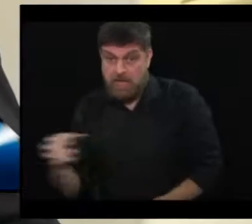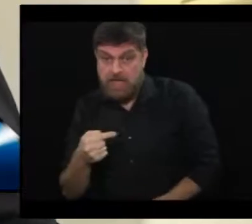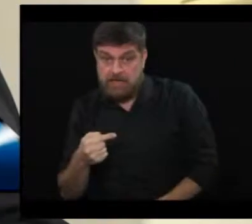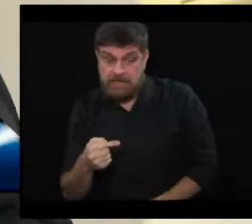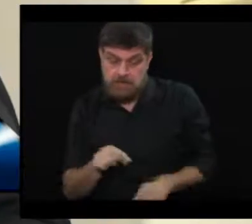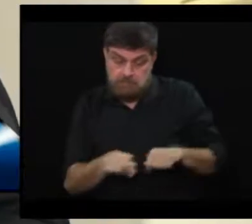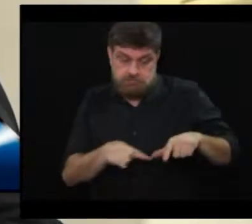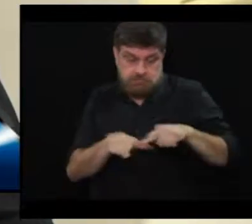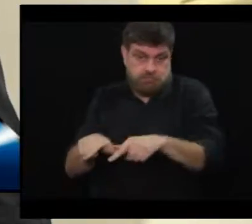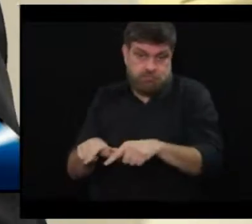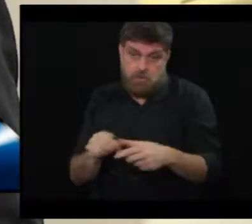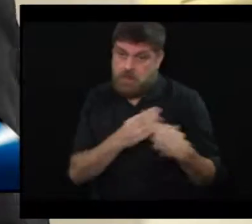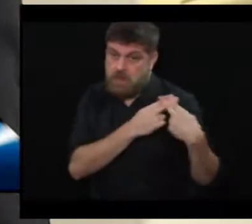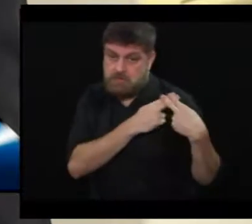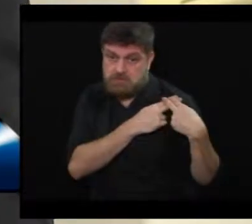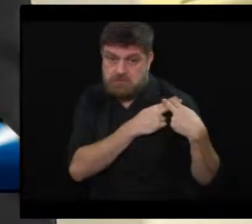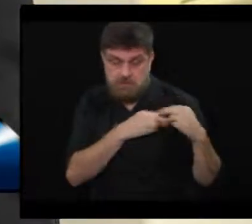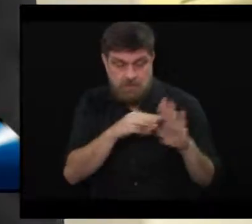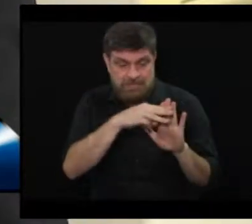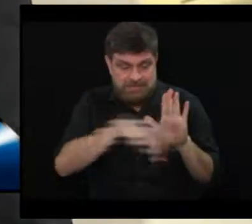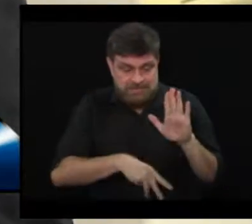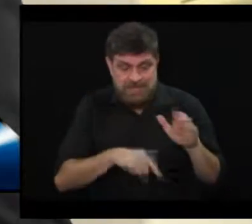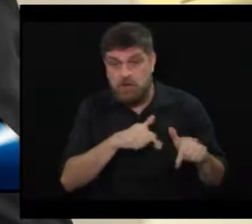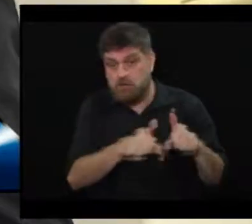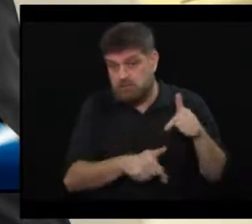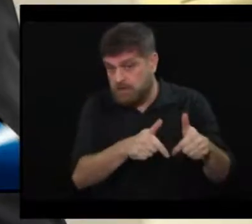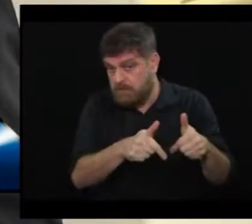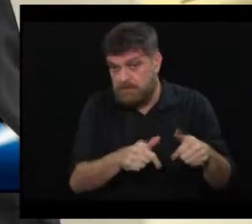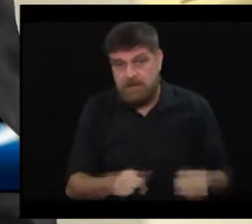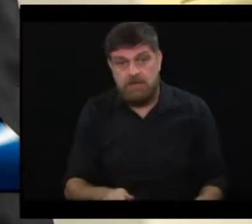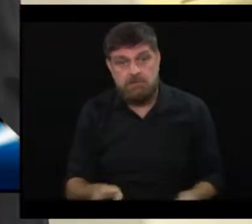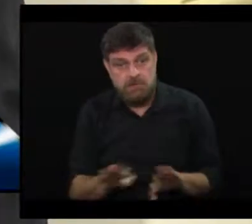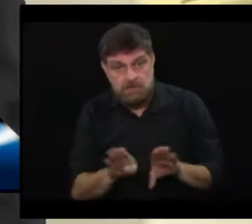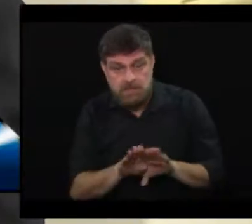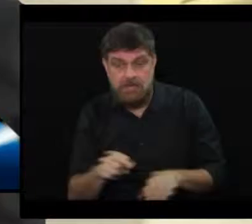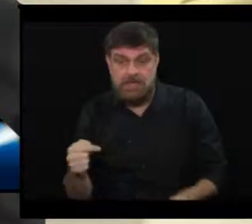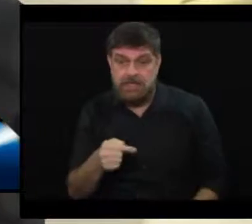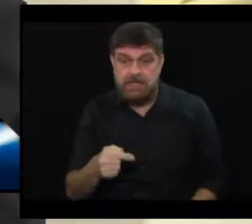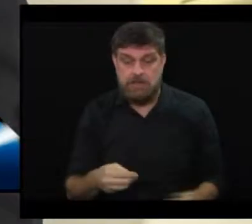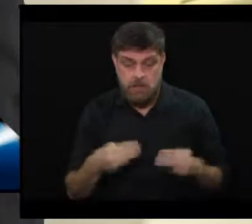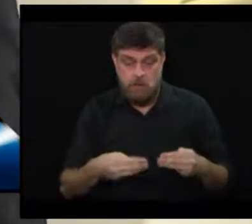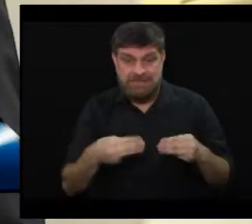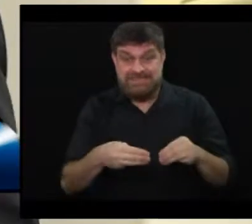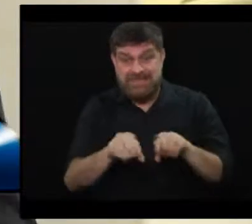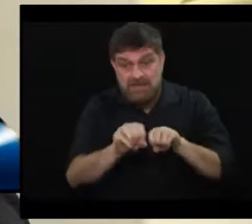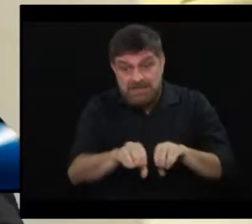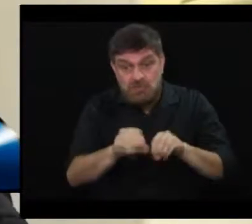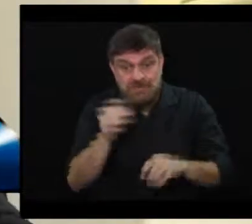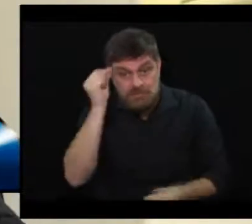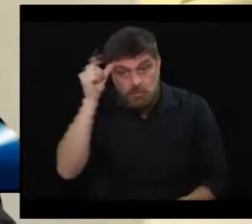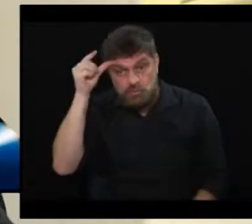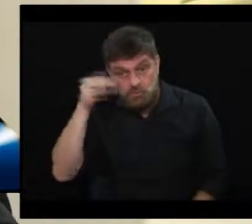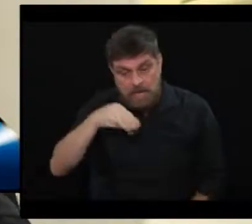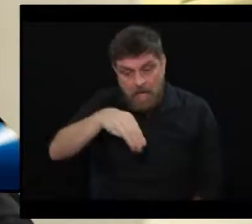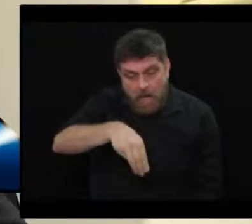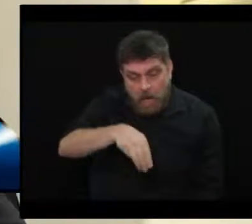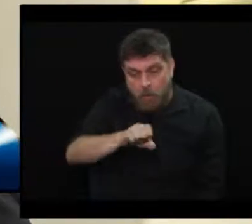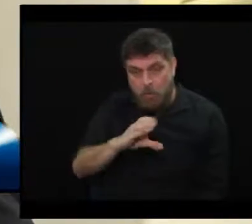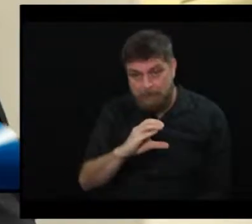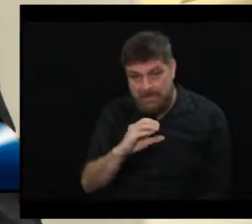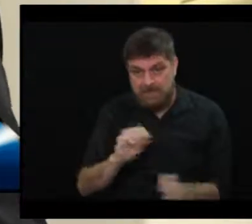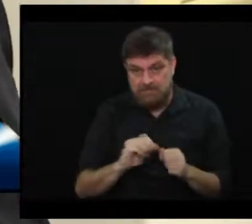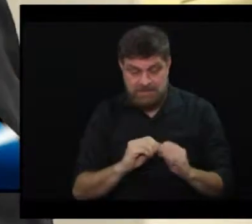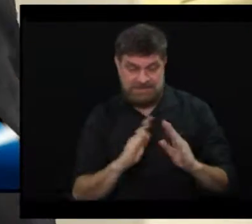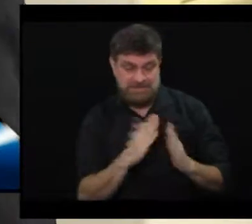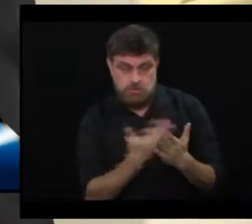origem. Qual é a origem? A portaria do Ministério do Trabalho, que é dada para eles condição de trabalhar, ou então o Ministério da Educação e Cultura, que autoriza escolas